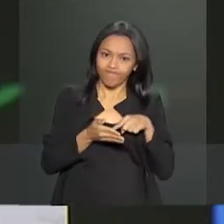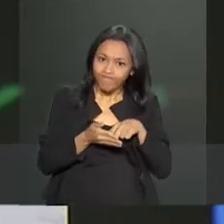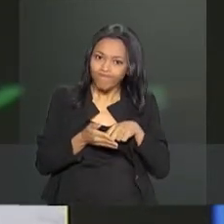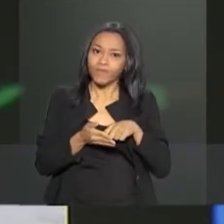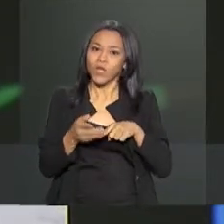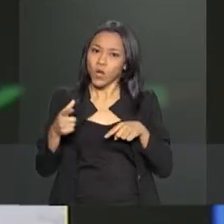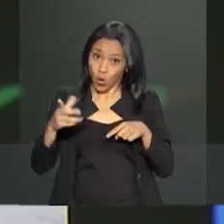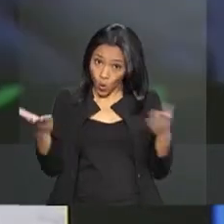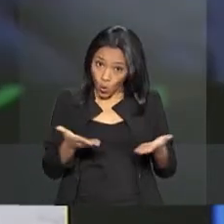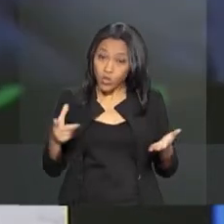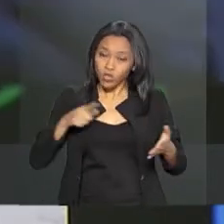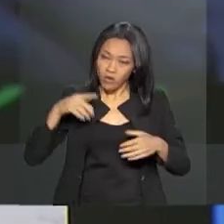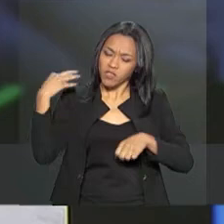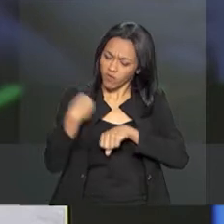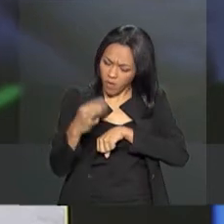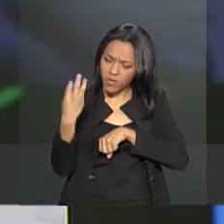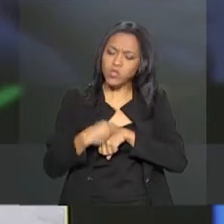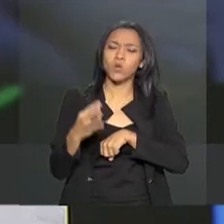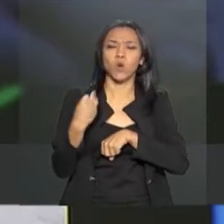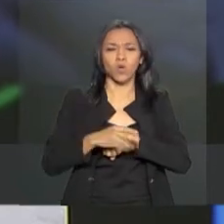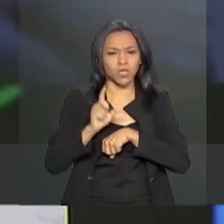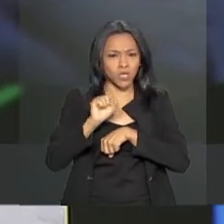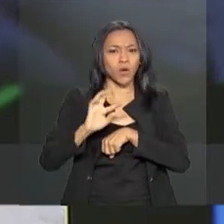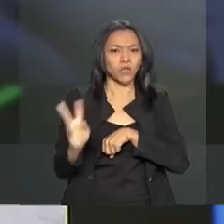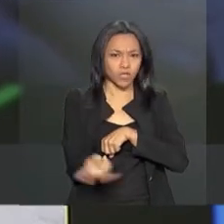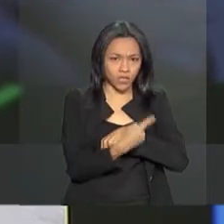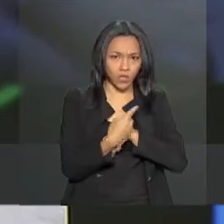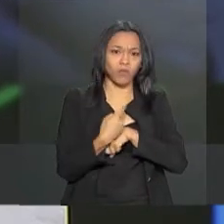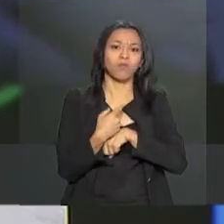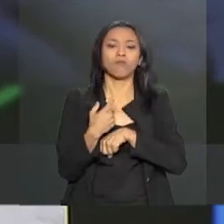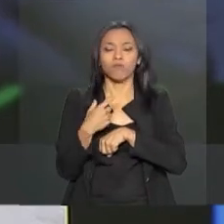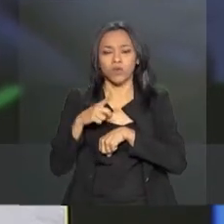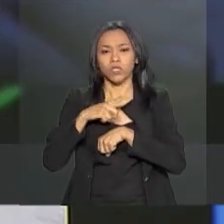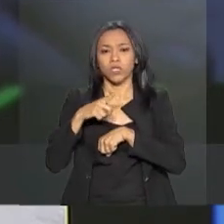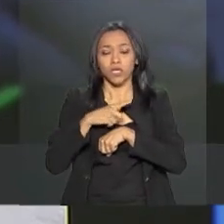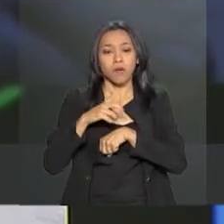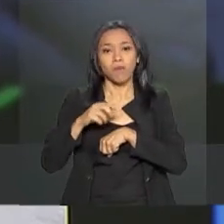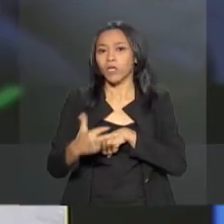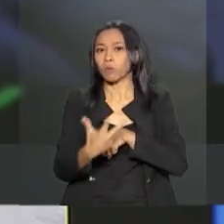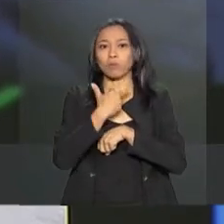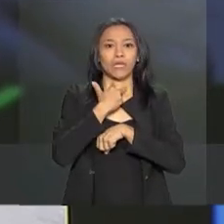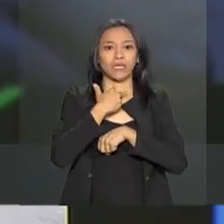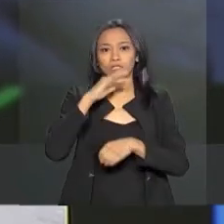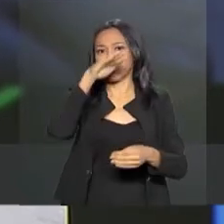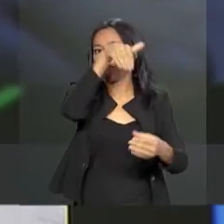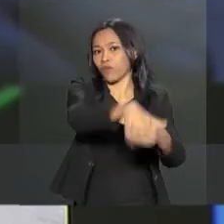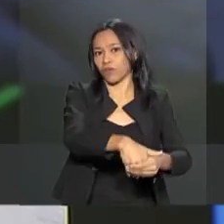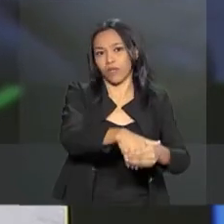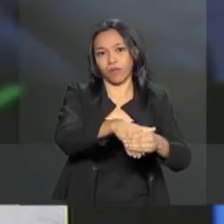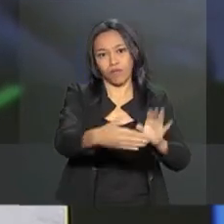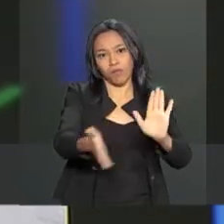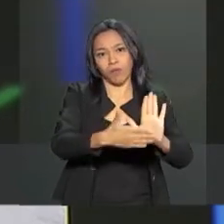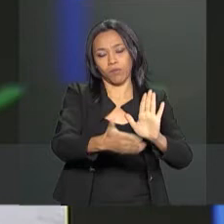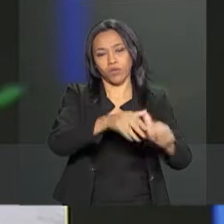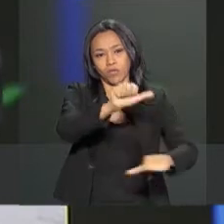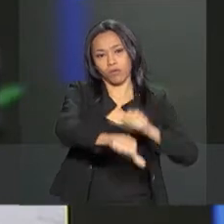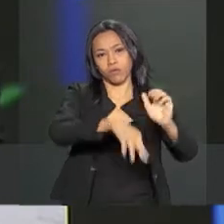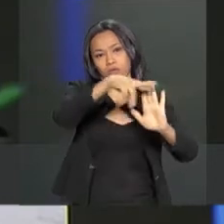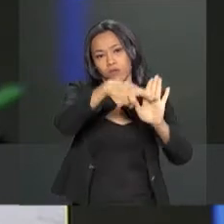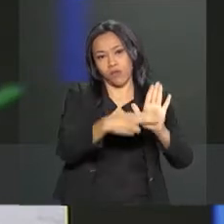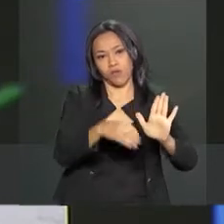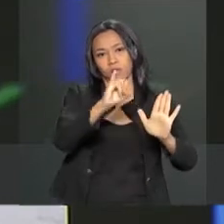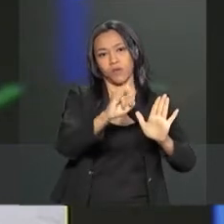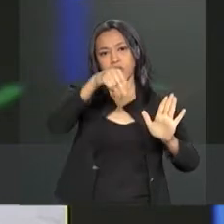hoje eu tenho todos os dados reveladores dessa trama, para que nós não pudéssemos votar a reforma da Previdência. Mas eu dizia